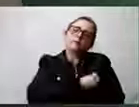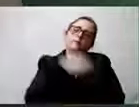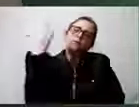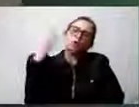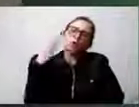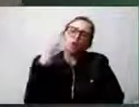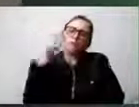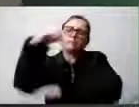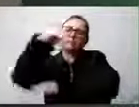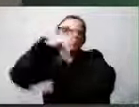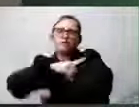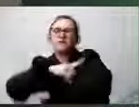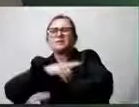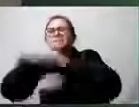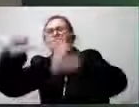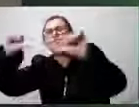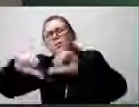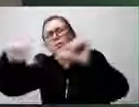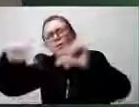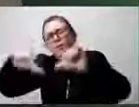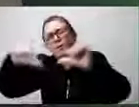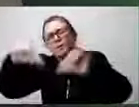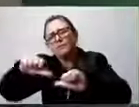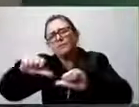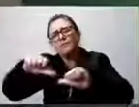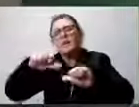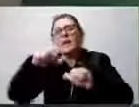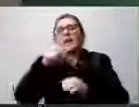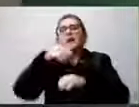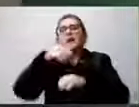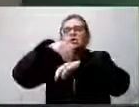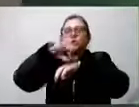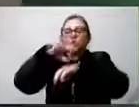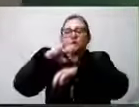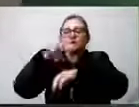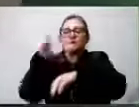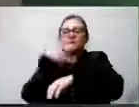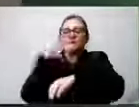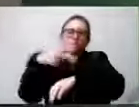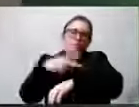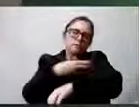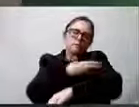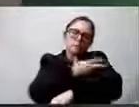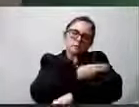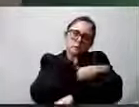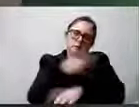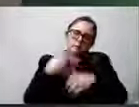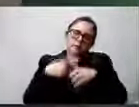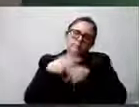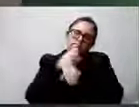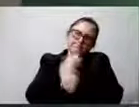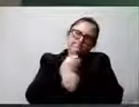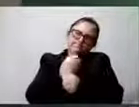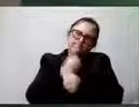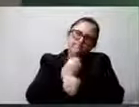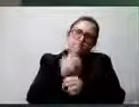pior. A recomendação foi cirúrgica por conta da compressão. Qual a sua opinião? Difícil, né?